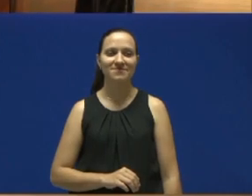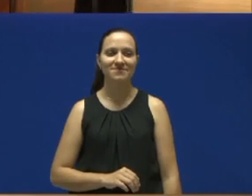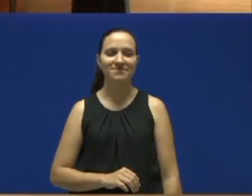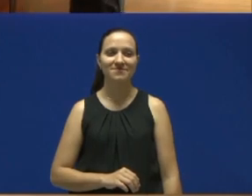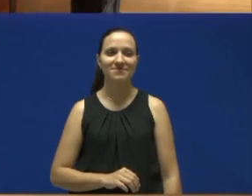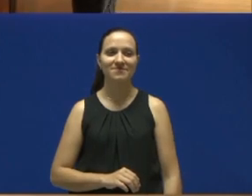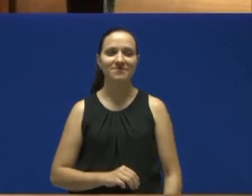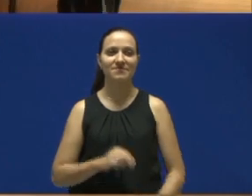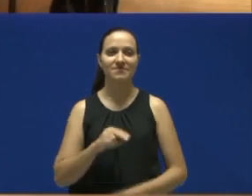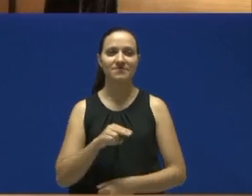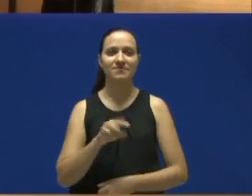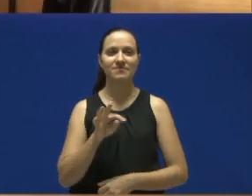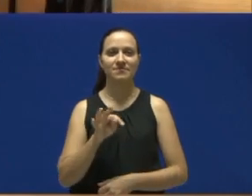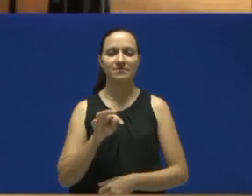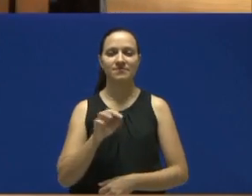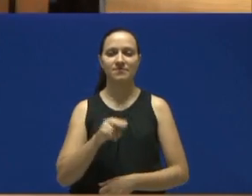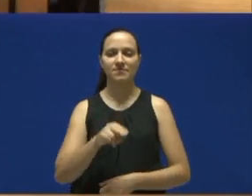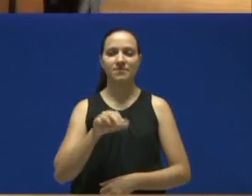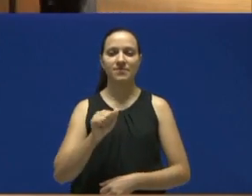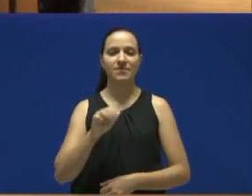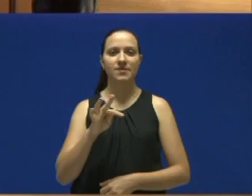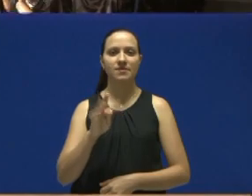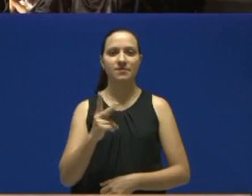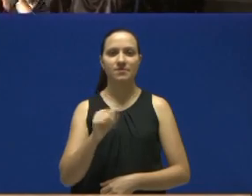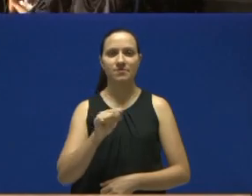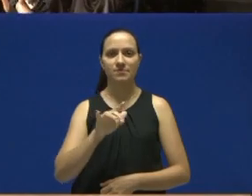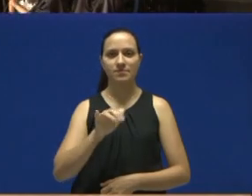natália santos araújo